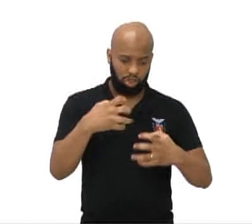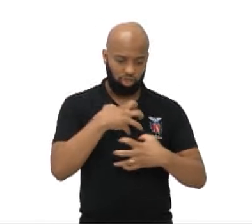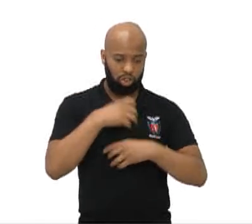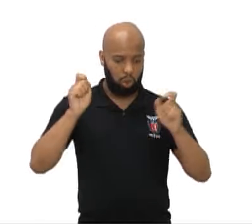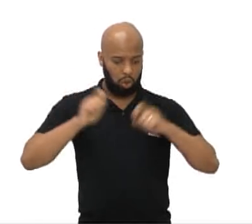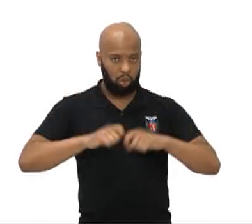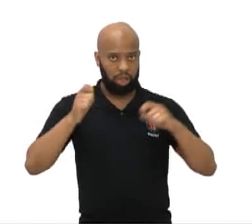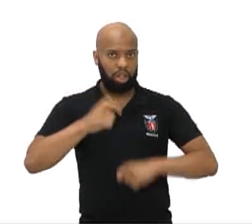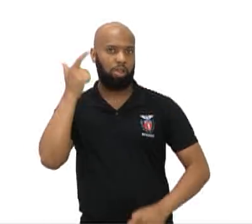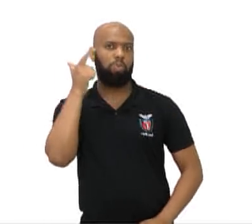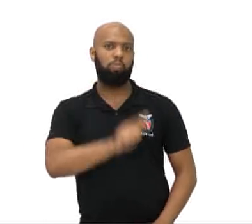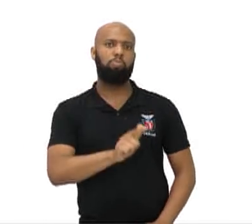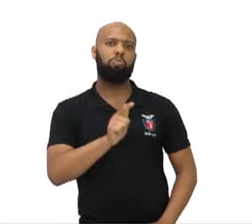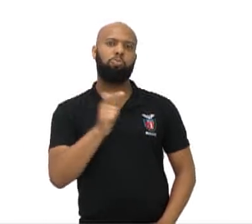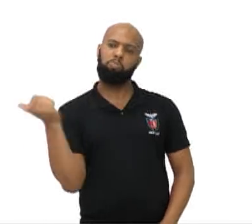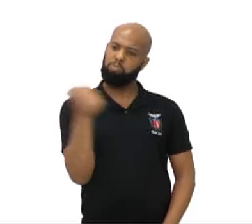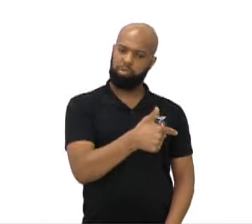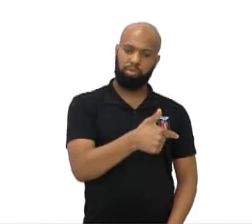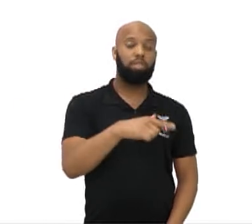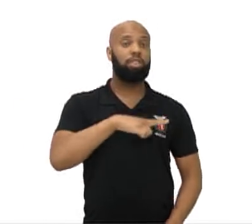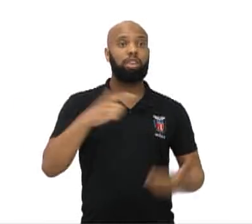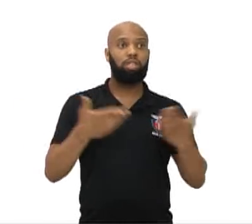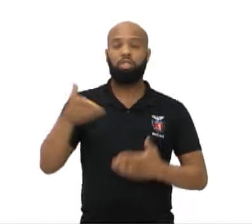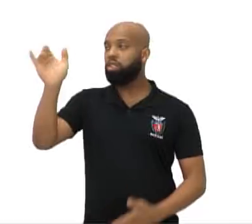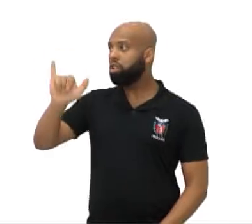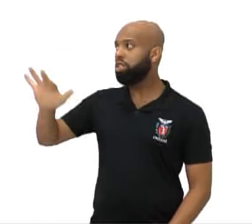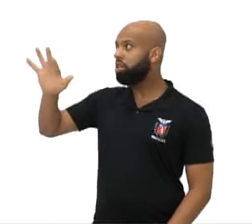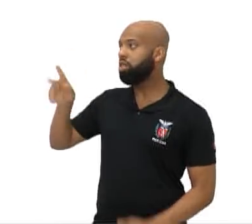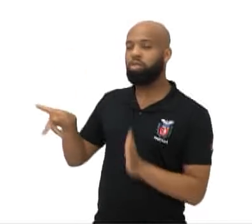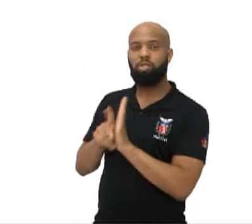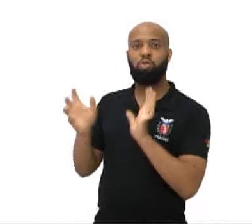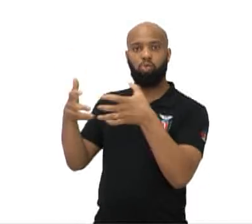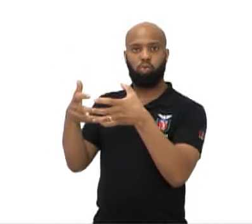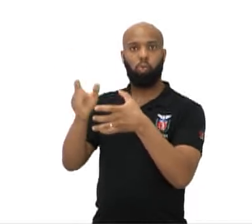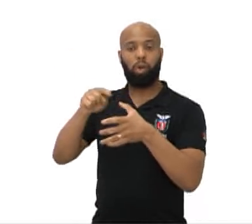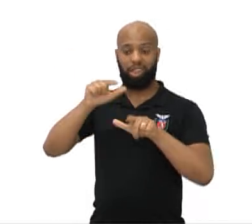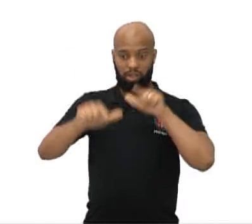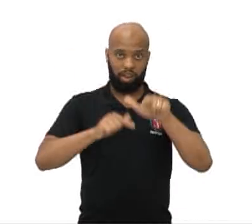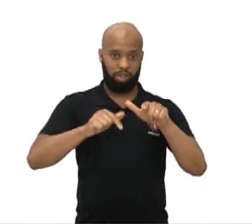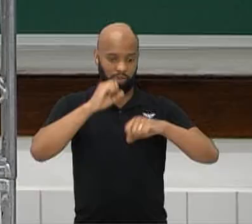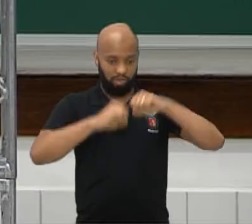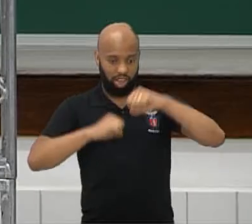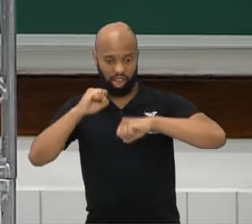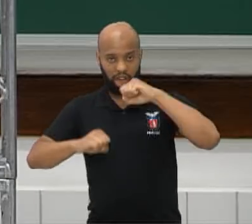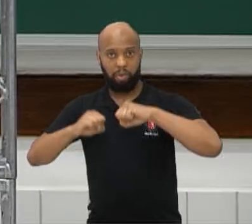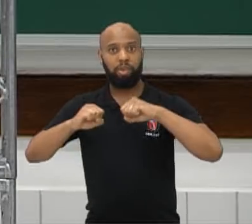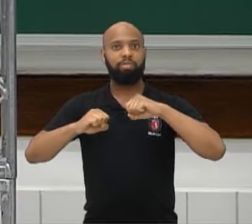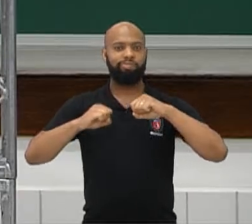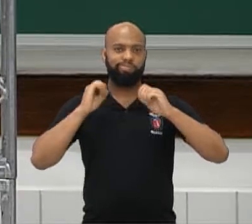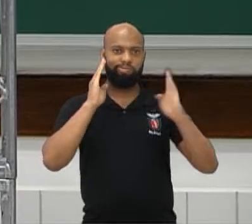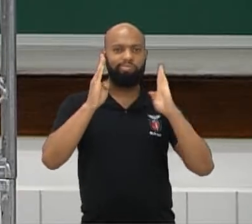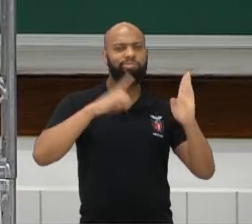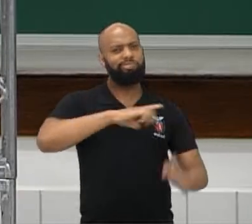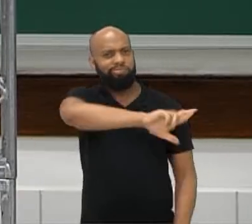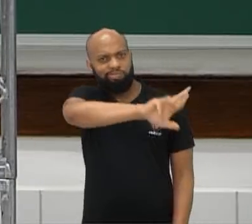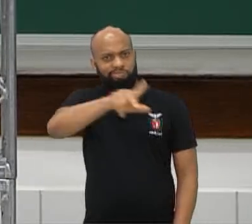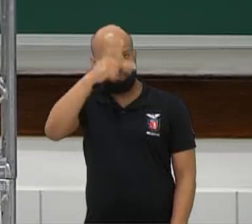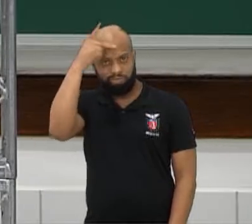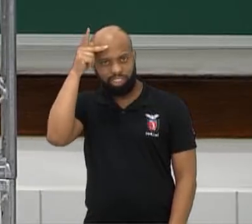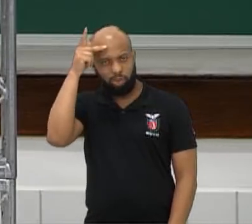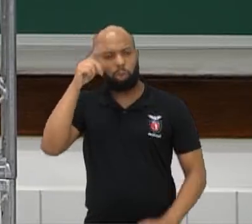possível superá-los? Então, aqui a gente tem uma imagem dos trabalhadores das fábricas naquela época. Tinham muitas pessoas trabalhando nas